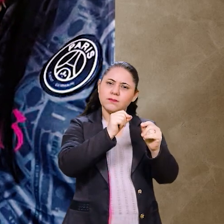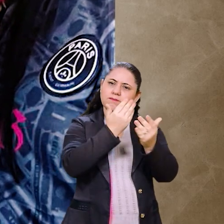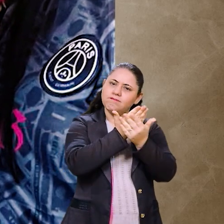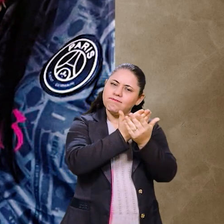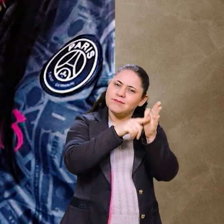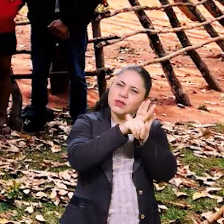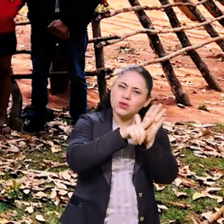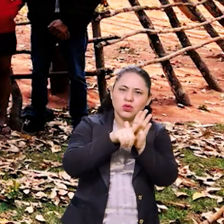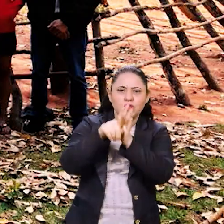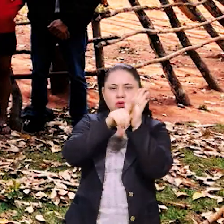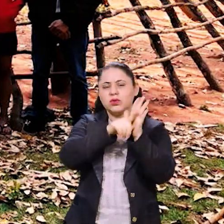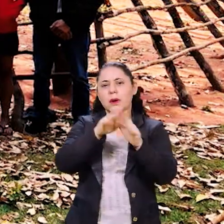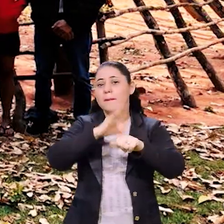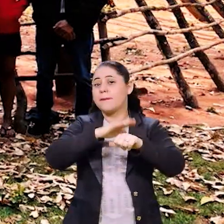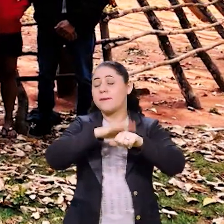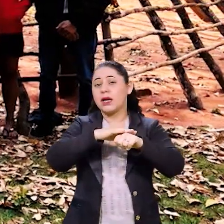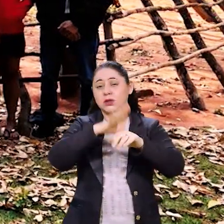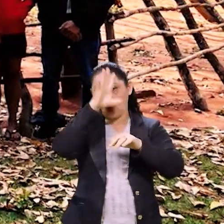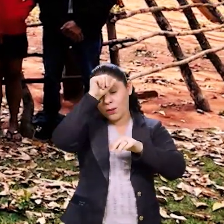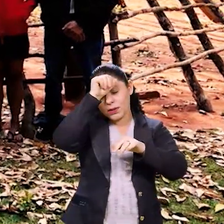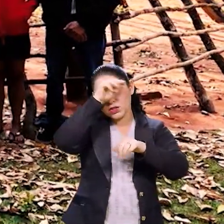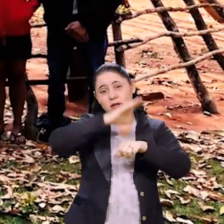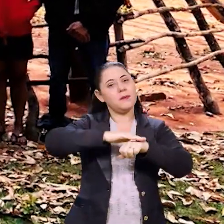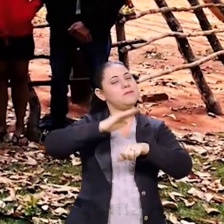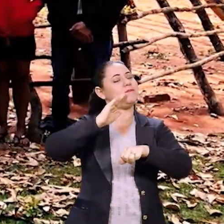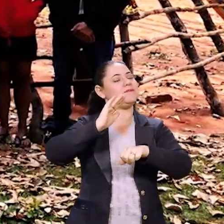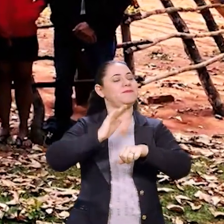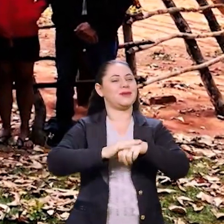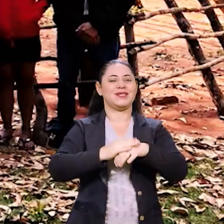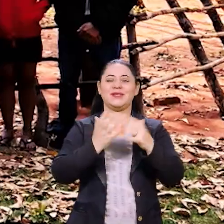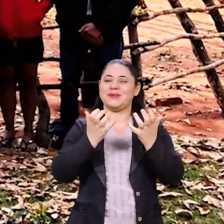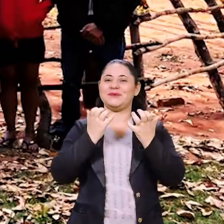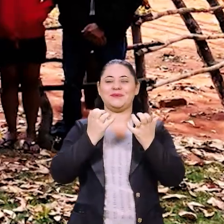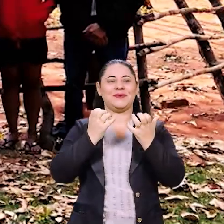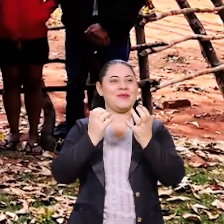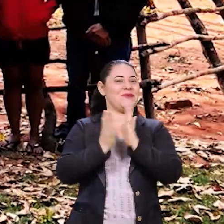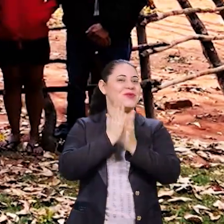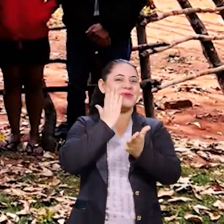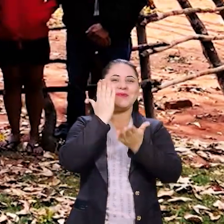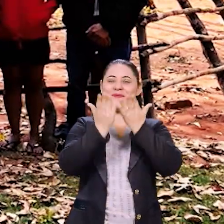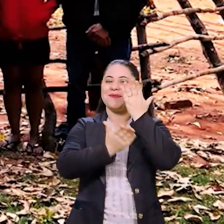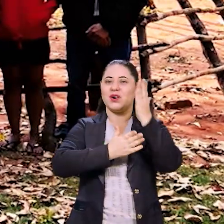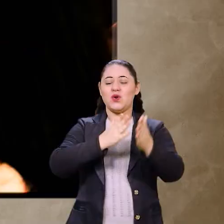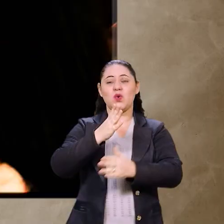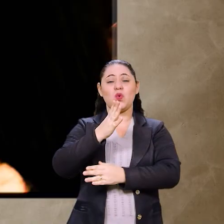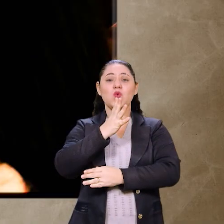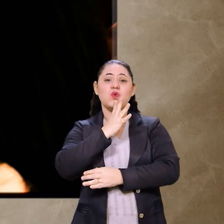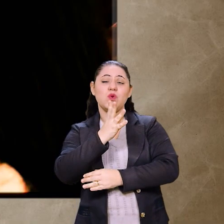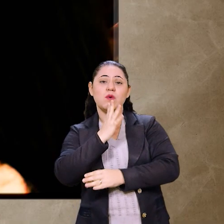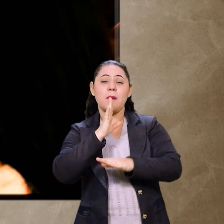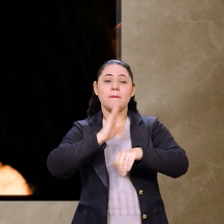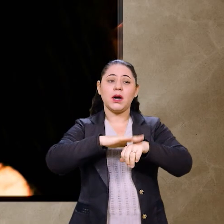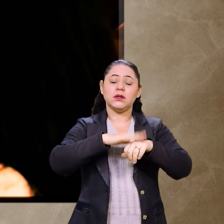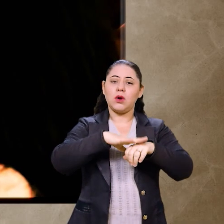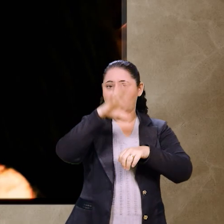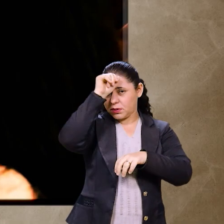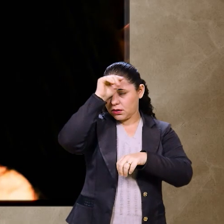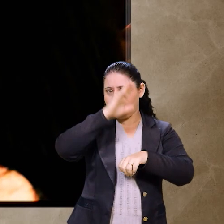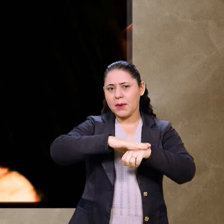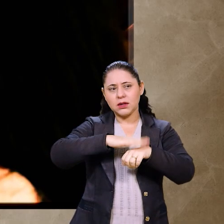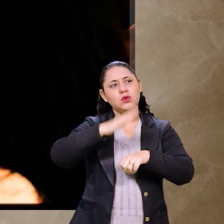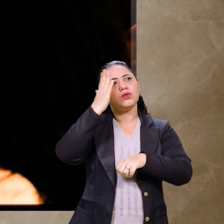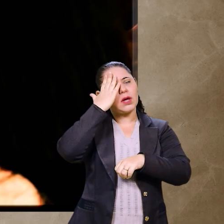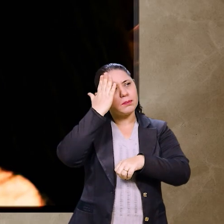no estudo, na pesquisa, e quanto mais eu aprendia, isso é formidável do conhecimento, quanto mais eu